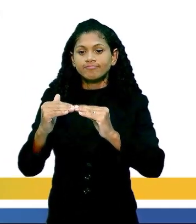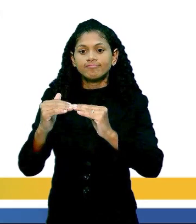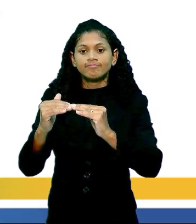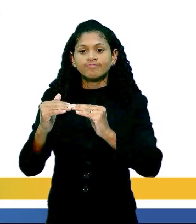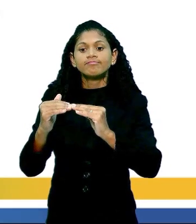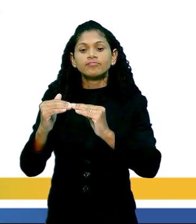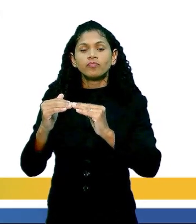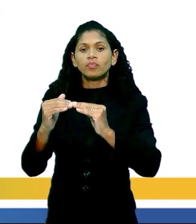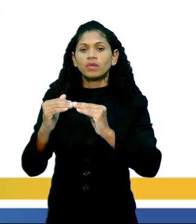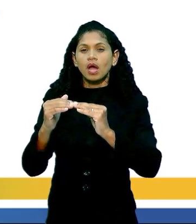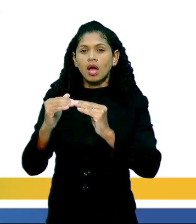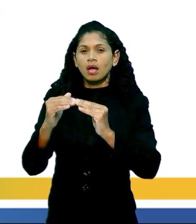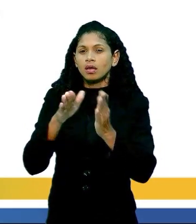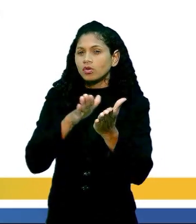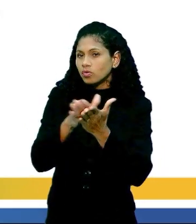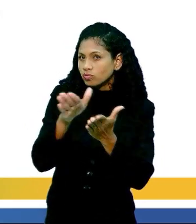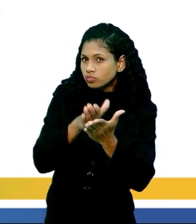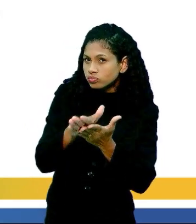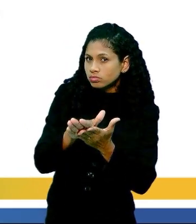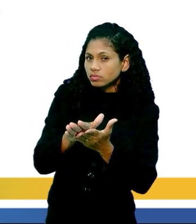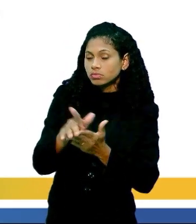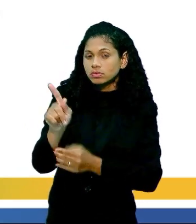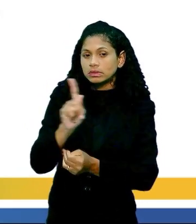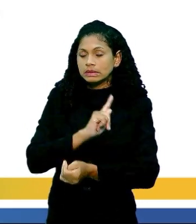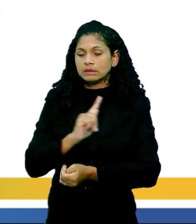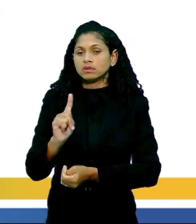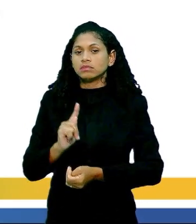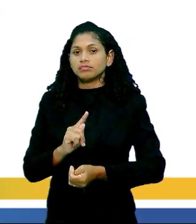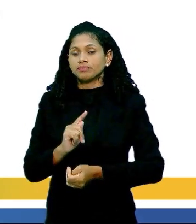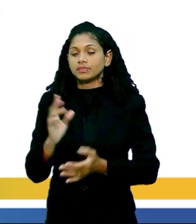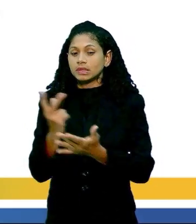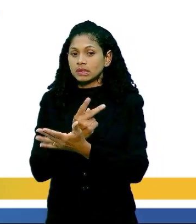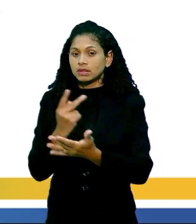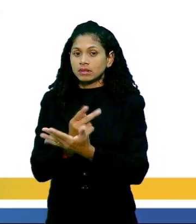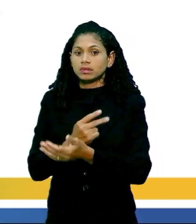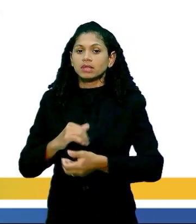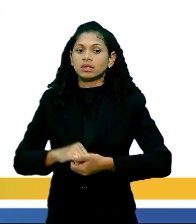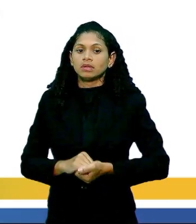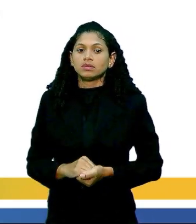teias alimentares terrestres, isso não vai acontecer. Ok?